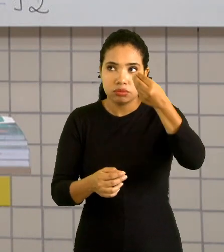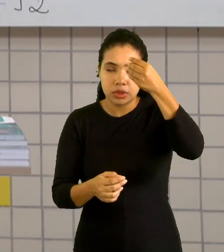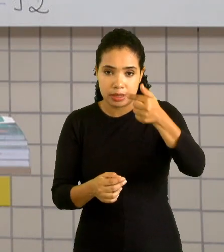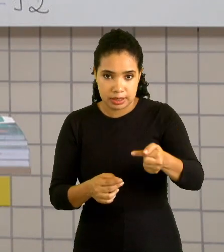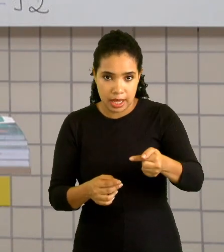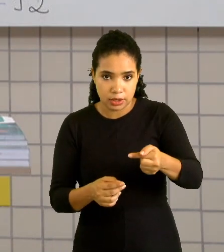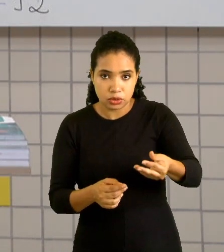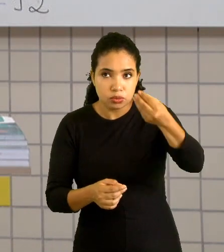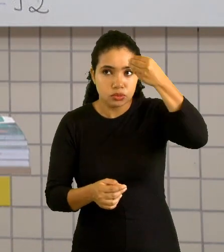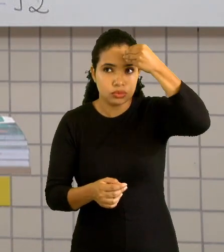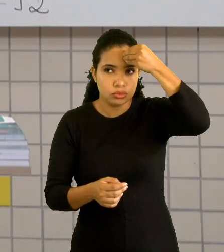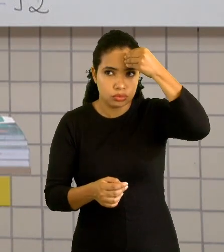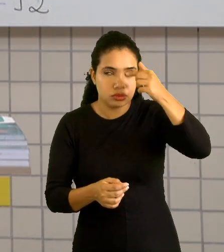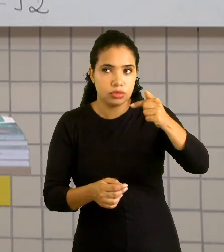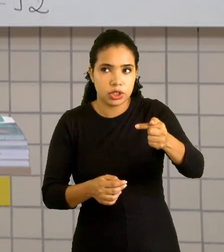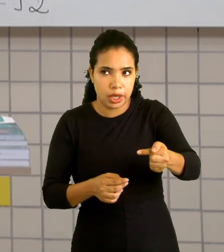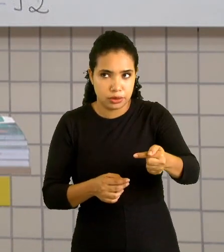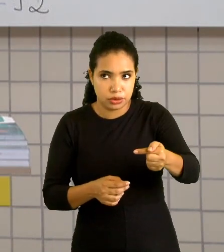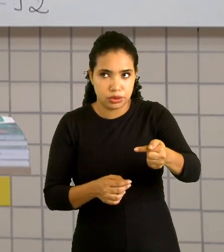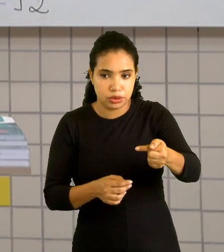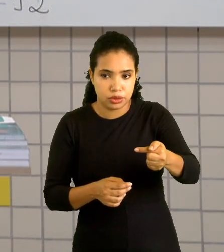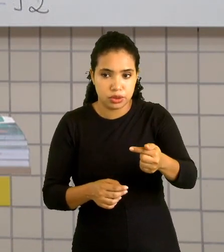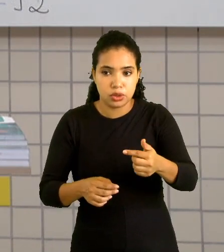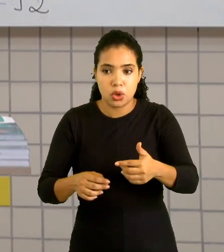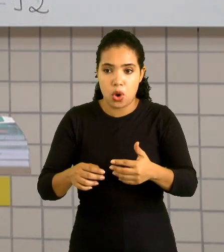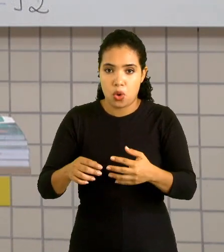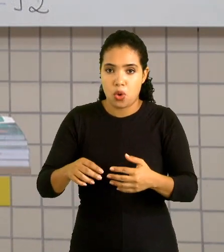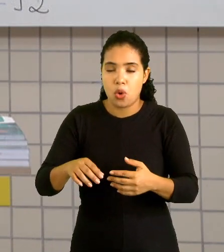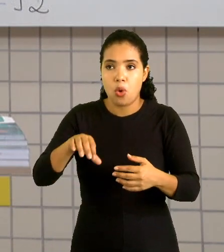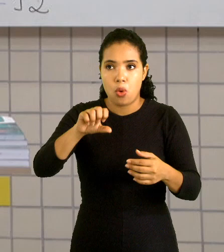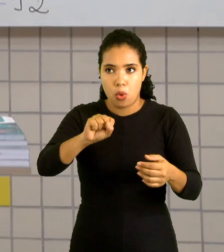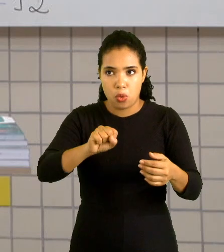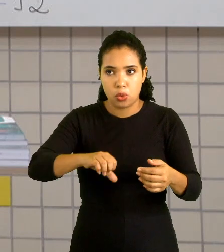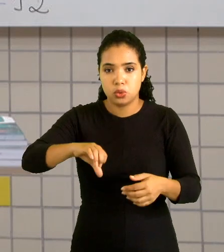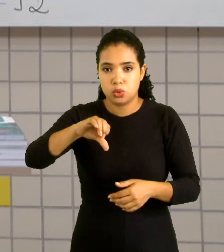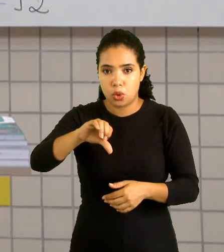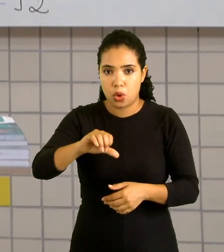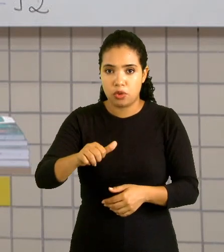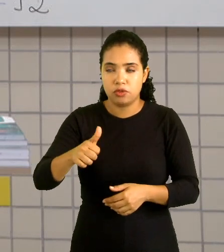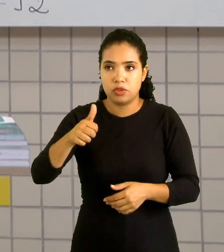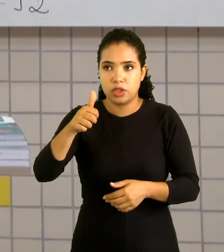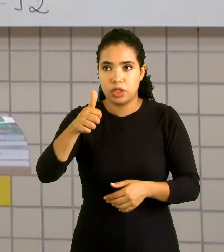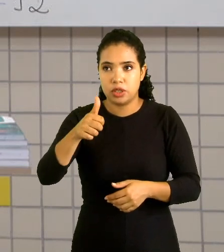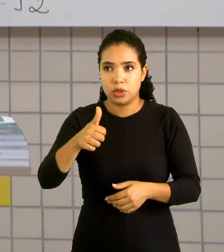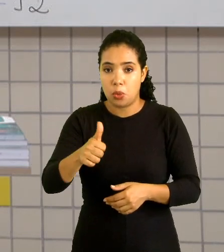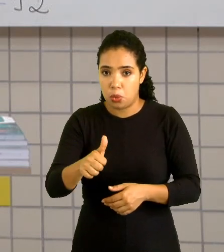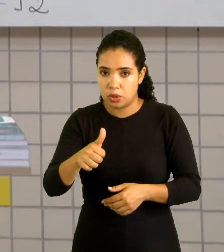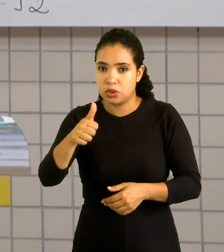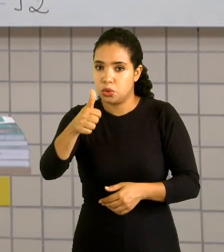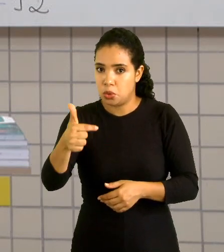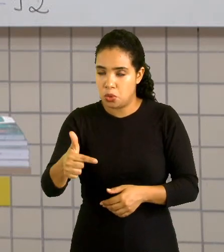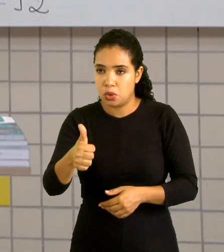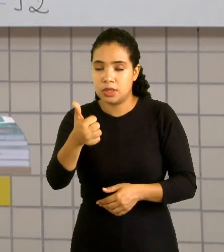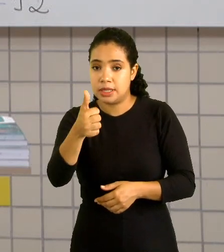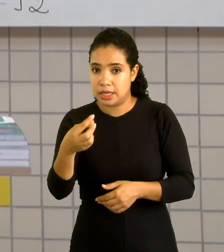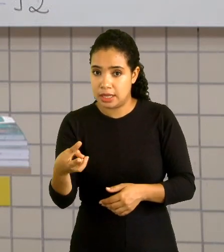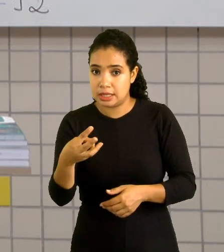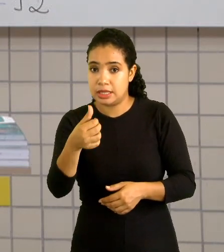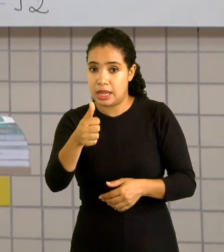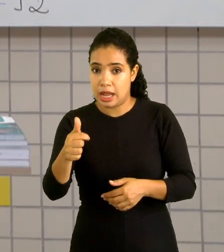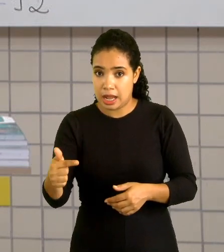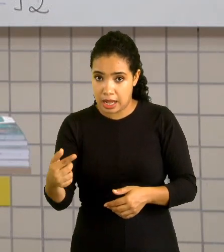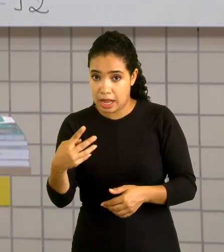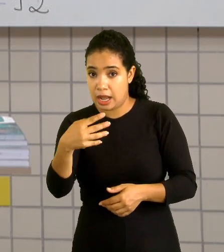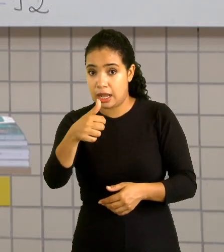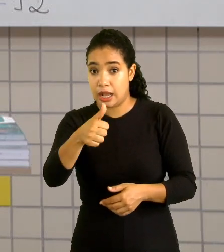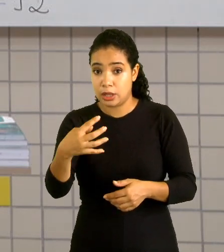7. 7, 8, 9, 10, 11, 12, 13,